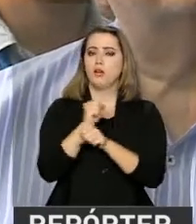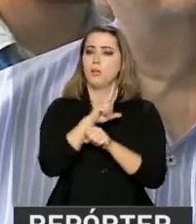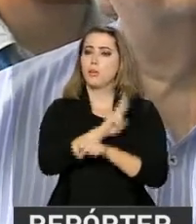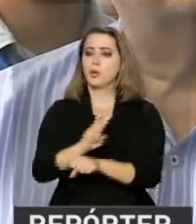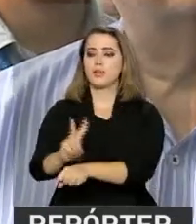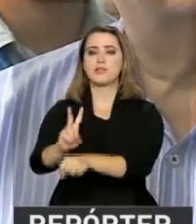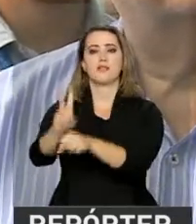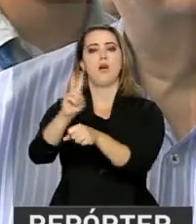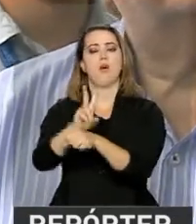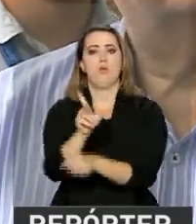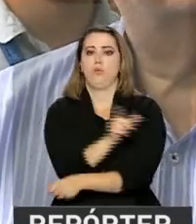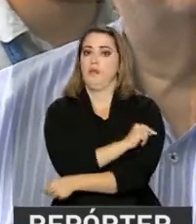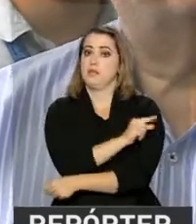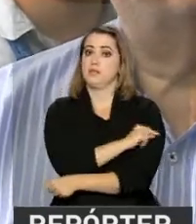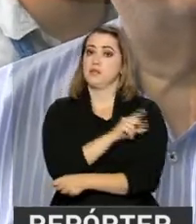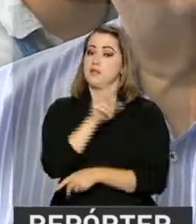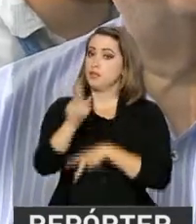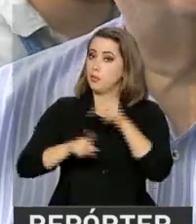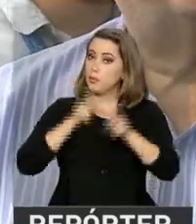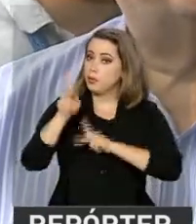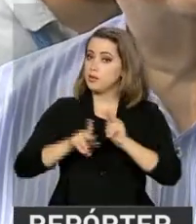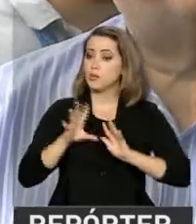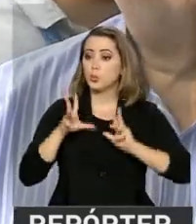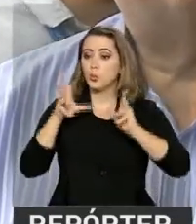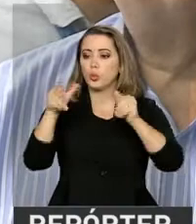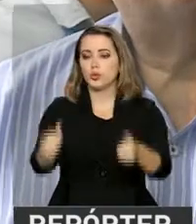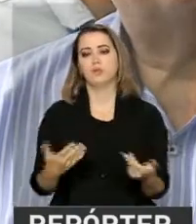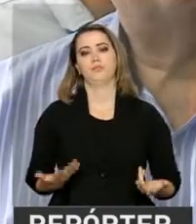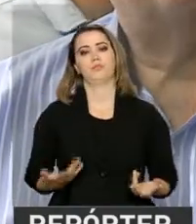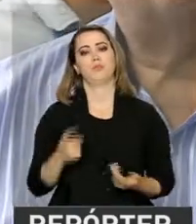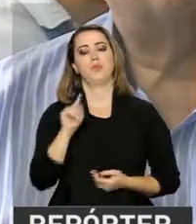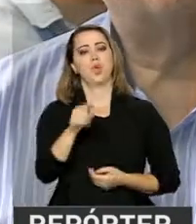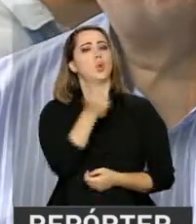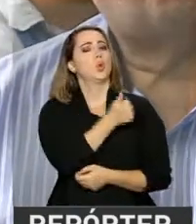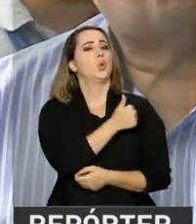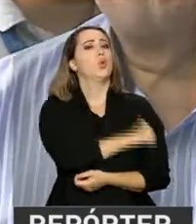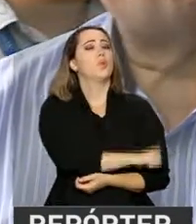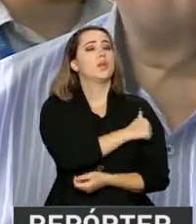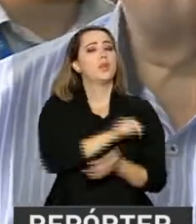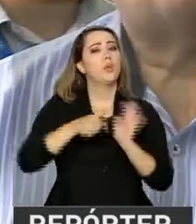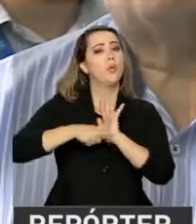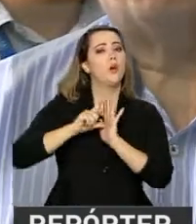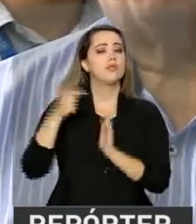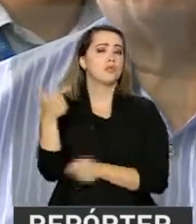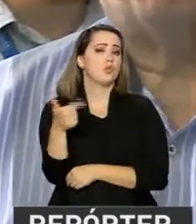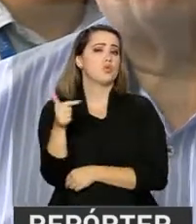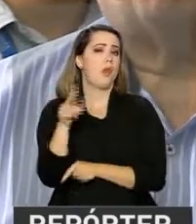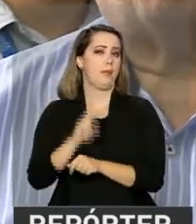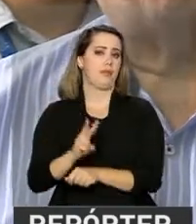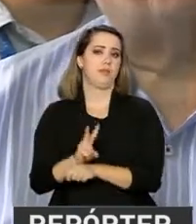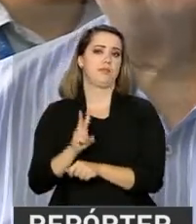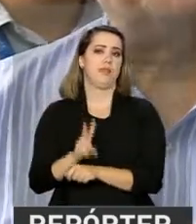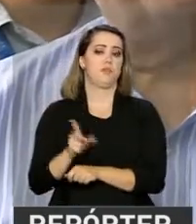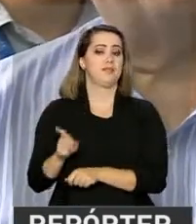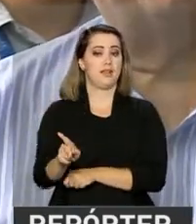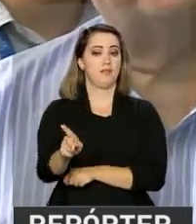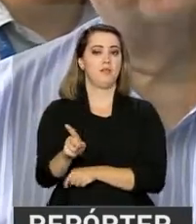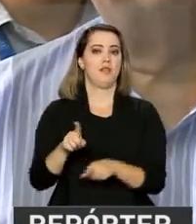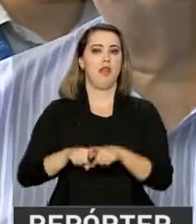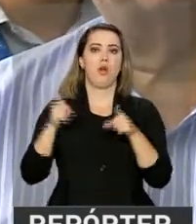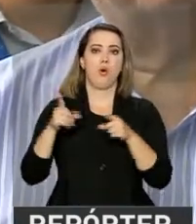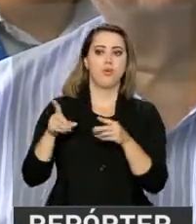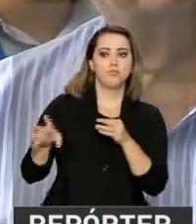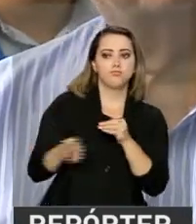cobertura vacinal da população. O Rio de Janeiro não fazia parte desses estados. Passa agora, então, a